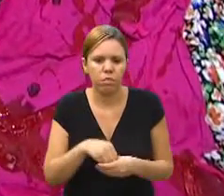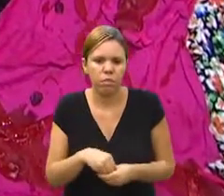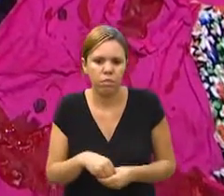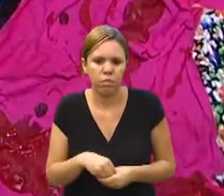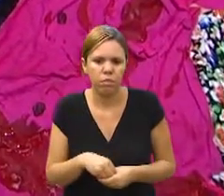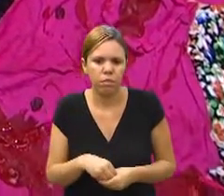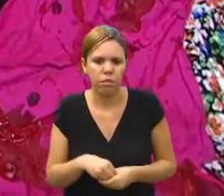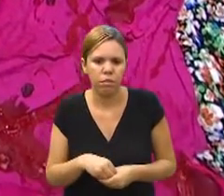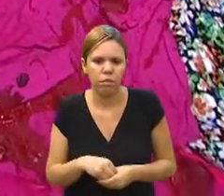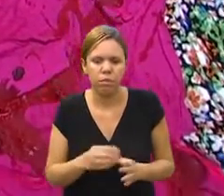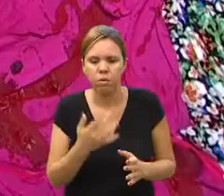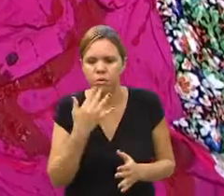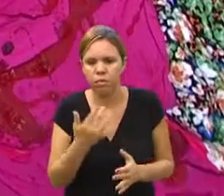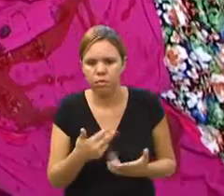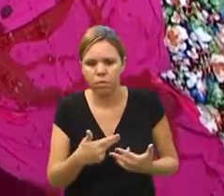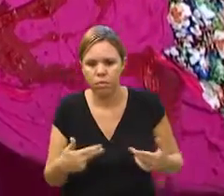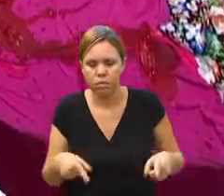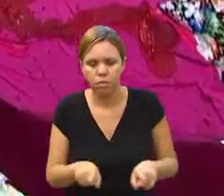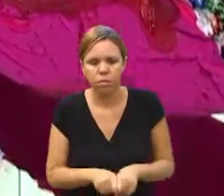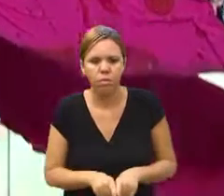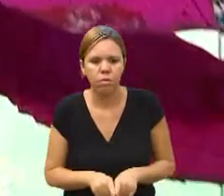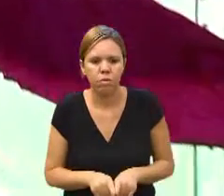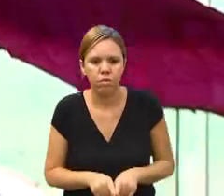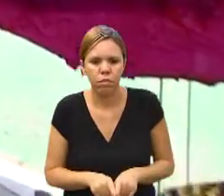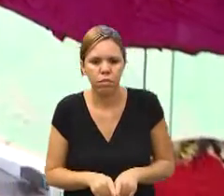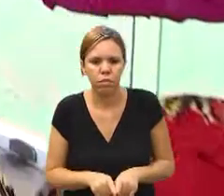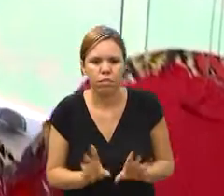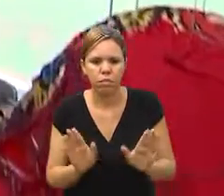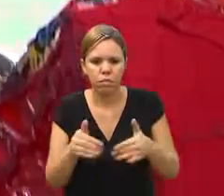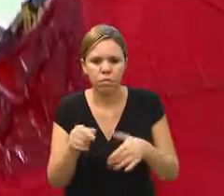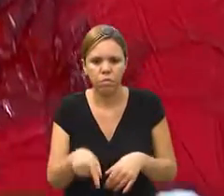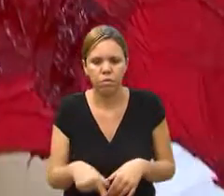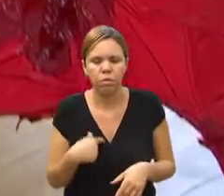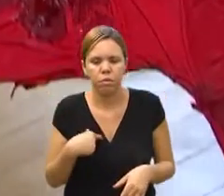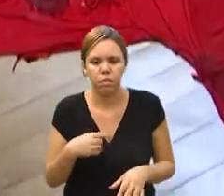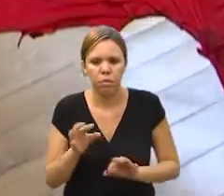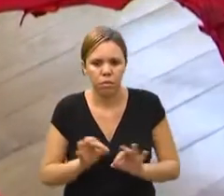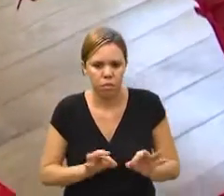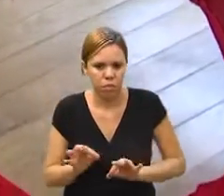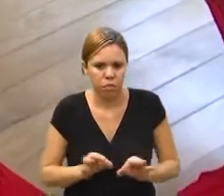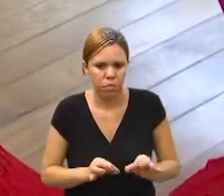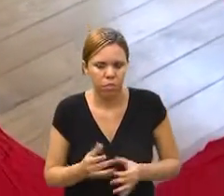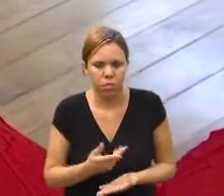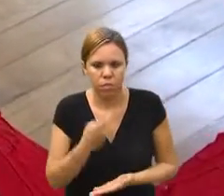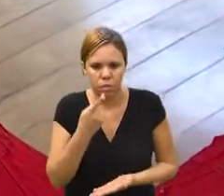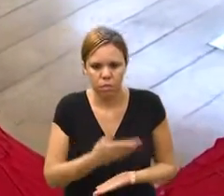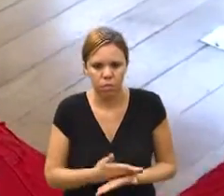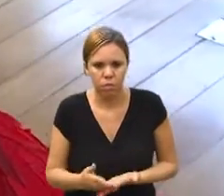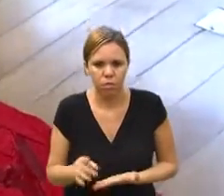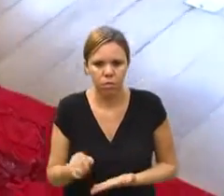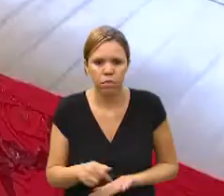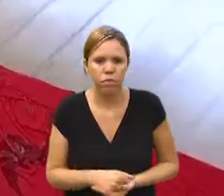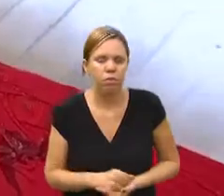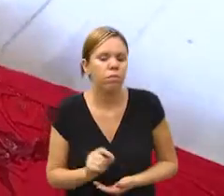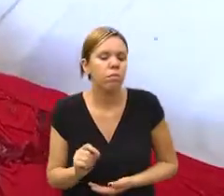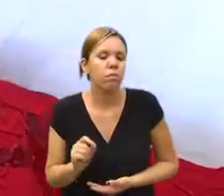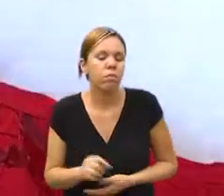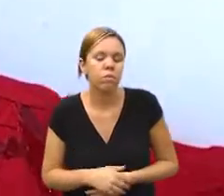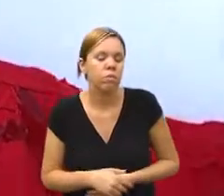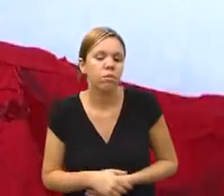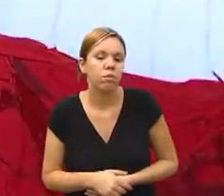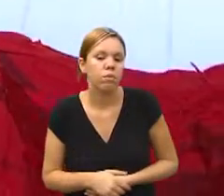da gênese das coisas, né? Essa instalação específica eu vou justamente no que eu falei no começo, que